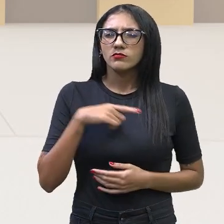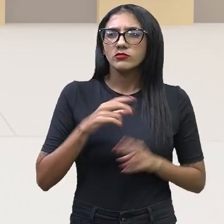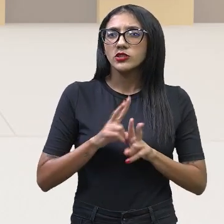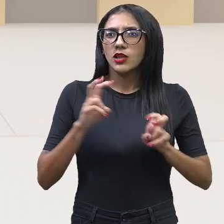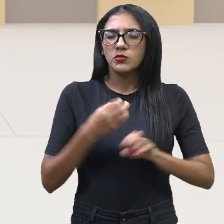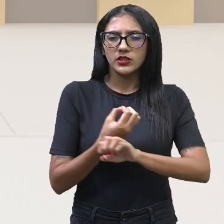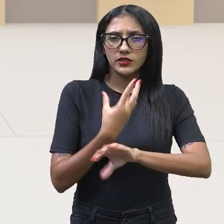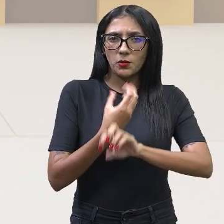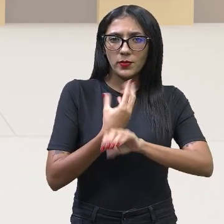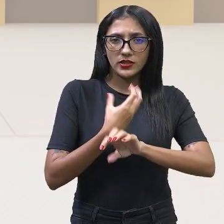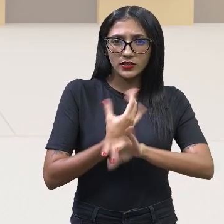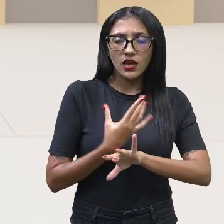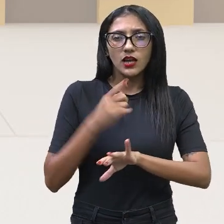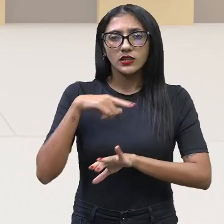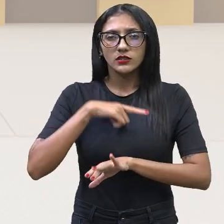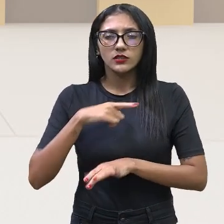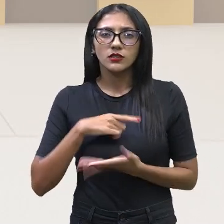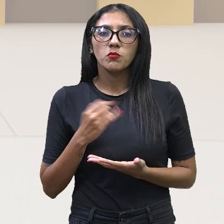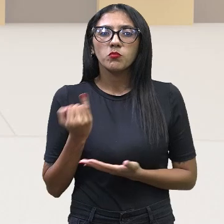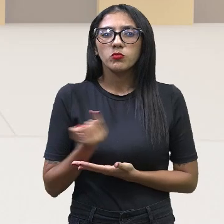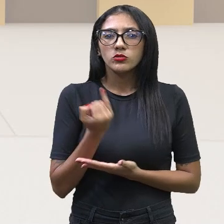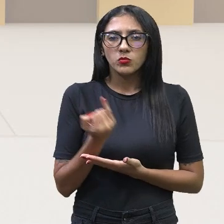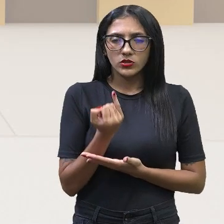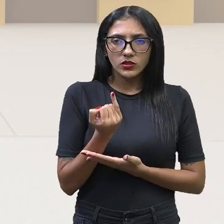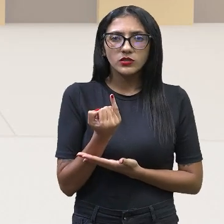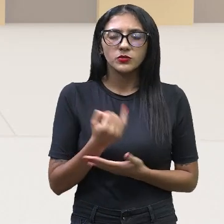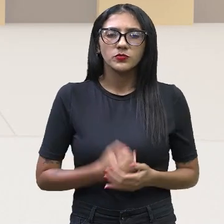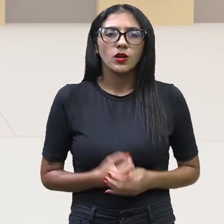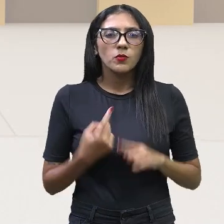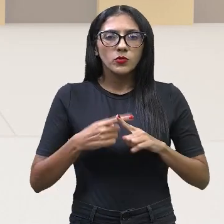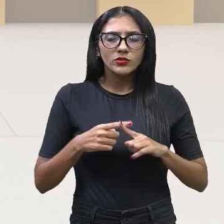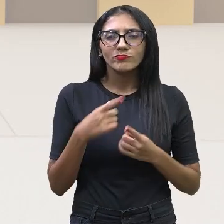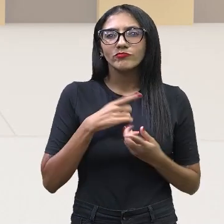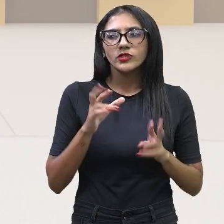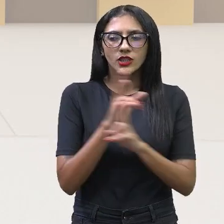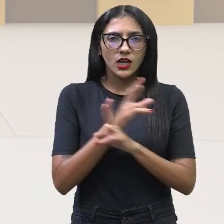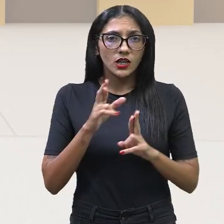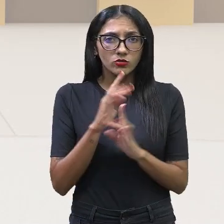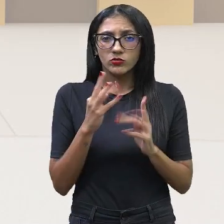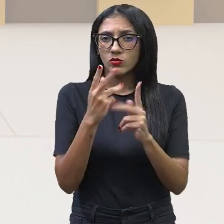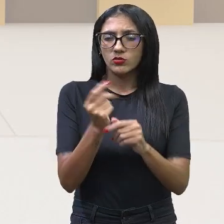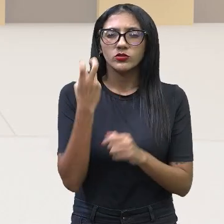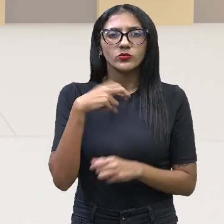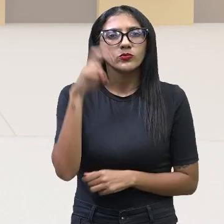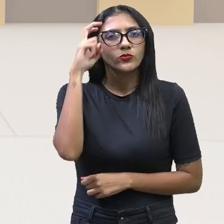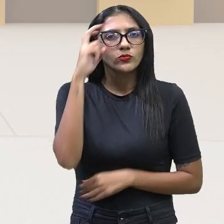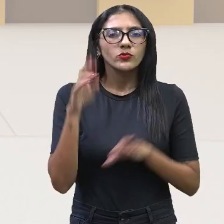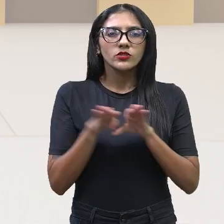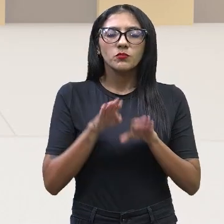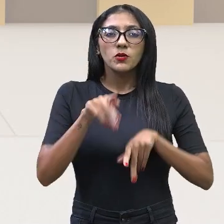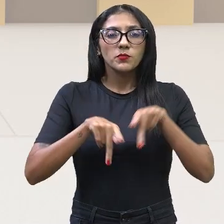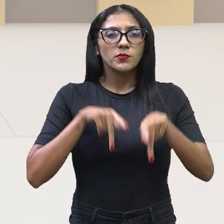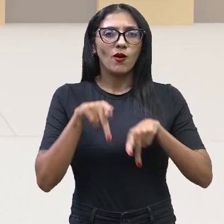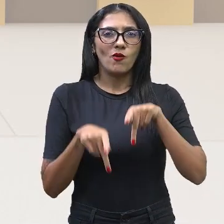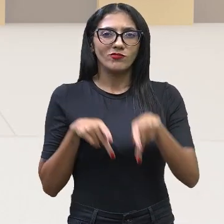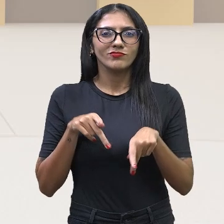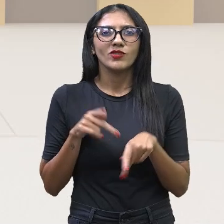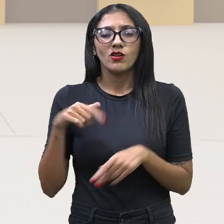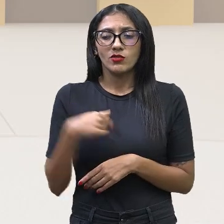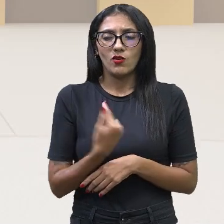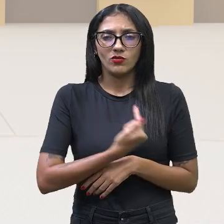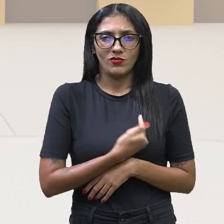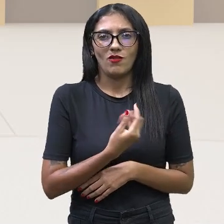e de aprendizagem, ele está permeado por essas culturas, por esses povos, que somos nós,